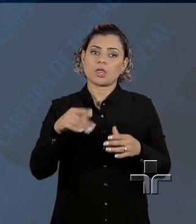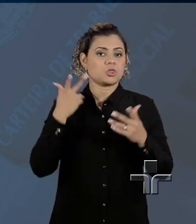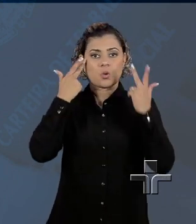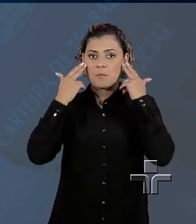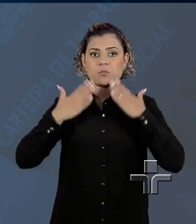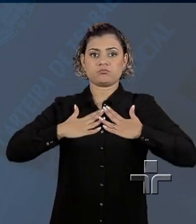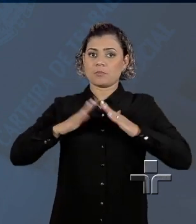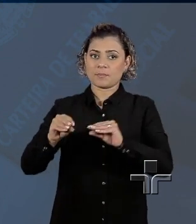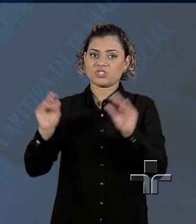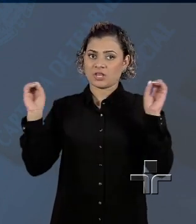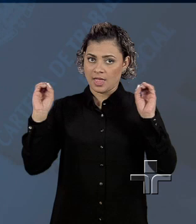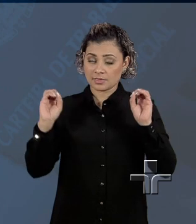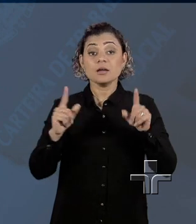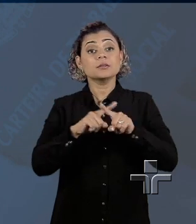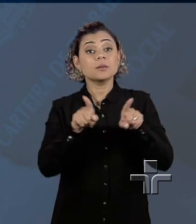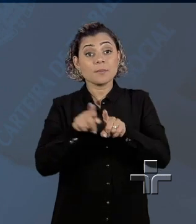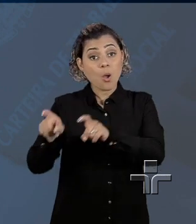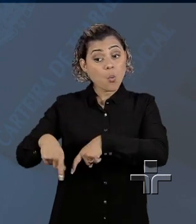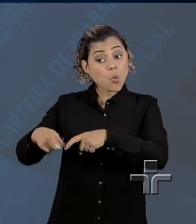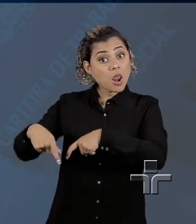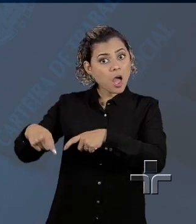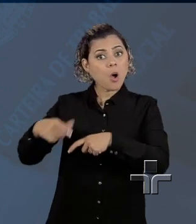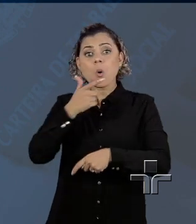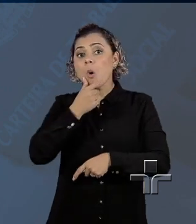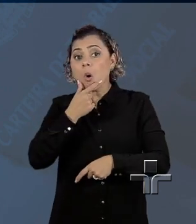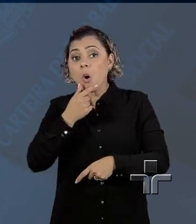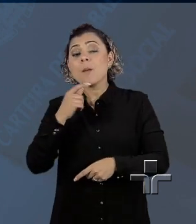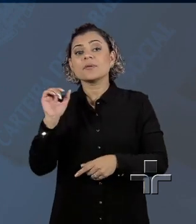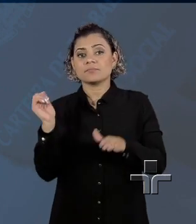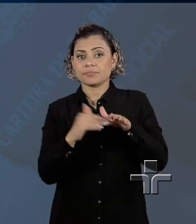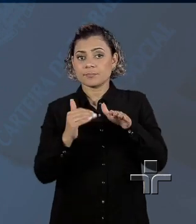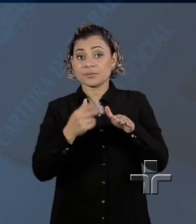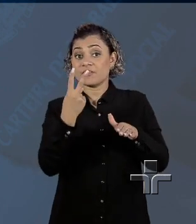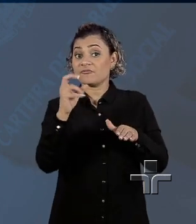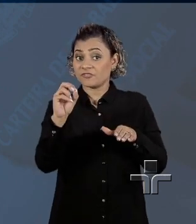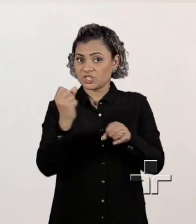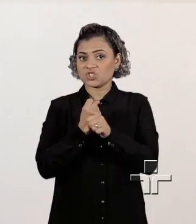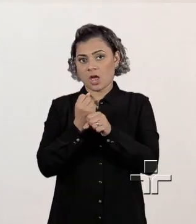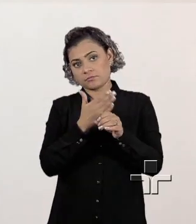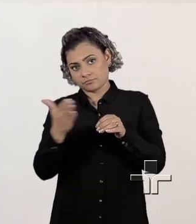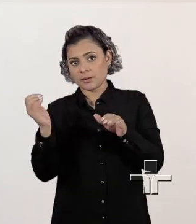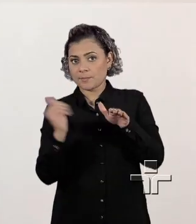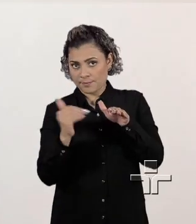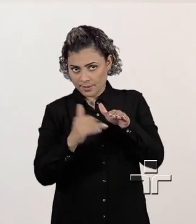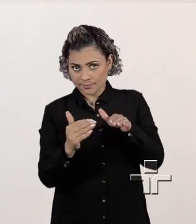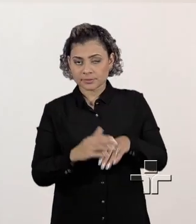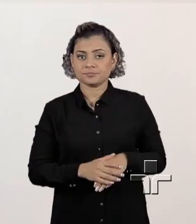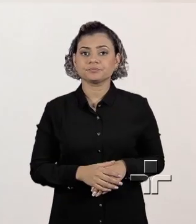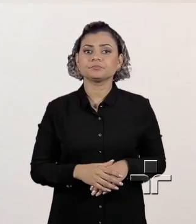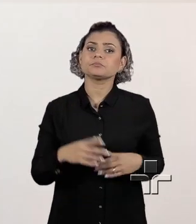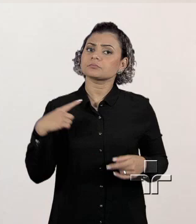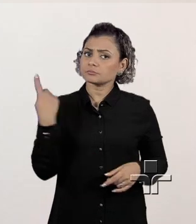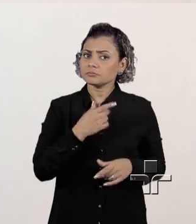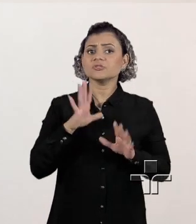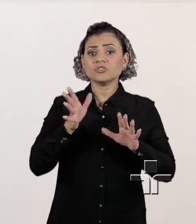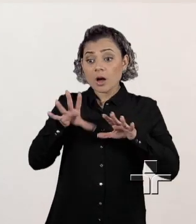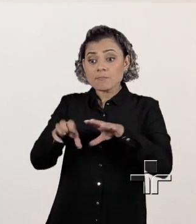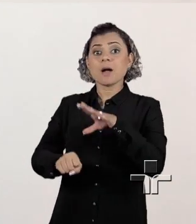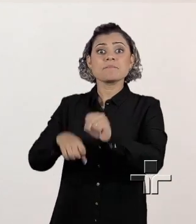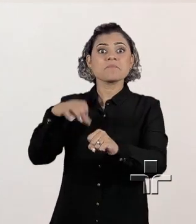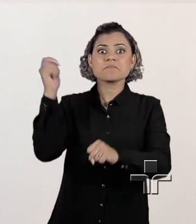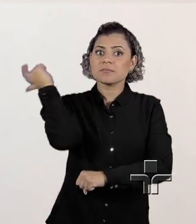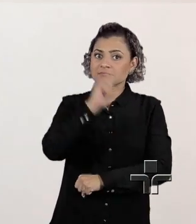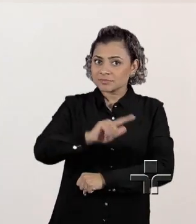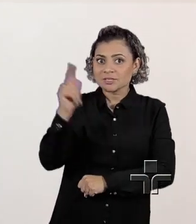Na aposentadoria do trabalhador rural, homens terão que contribuir por 20 anos. A oposição já conquistou uma série de